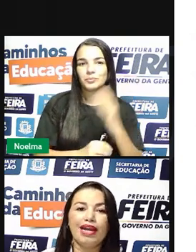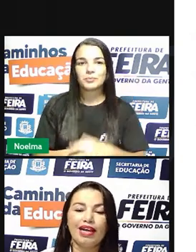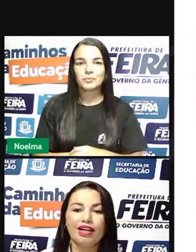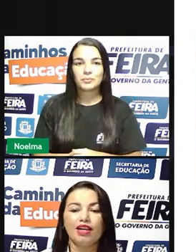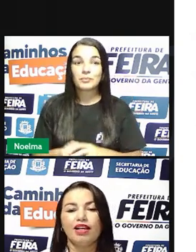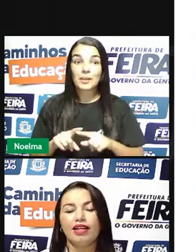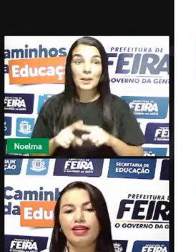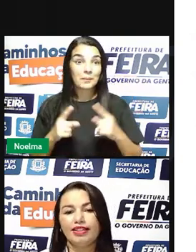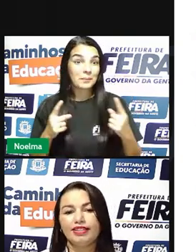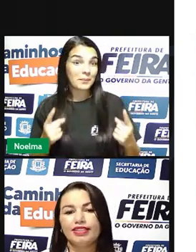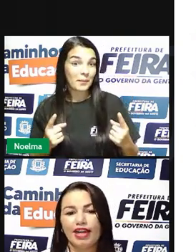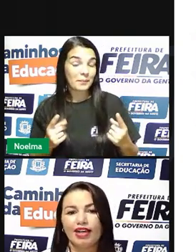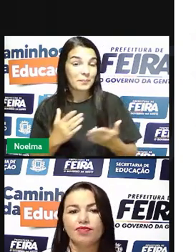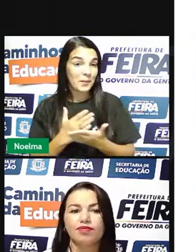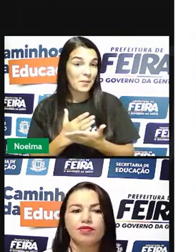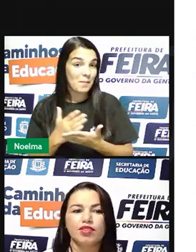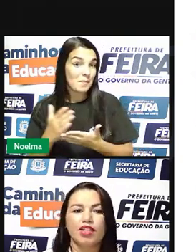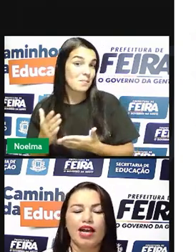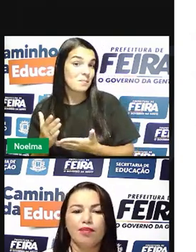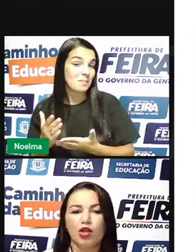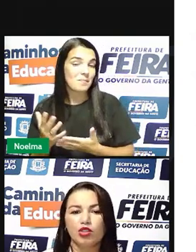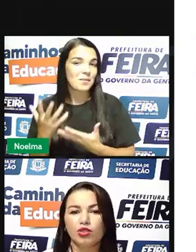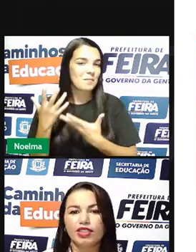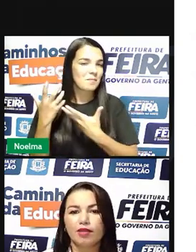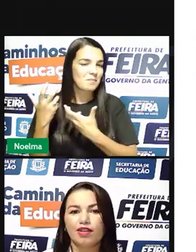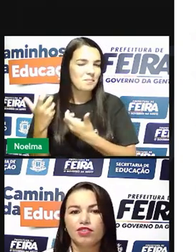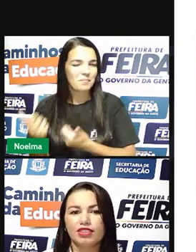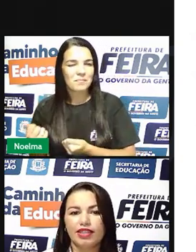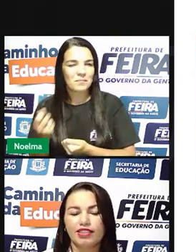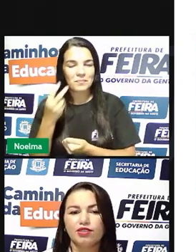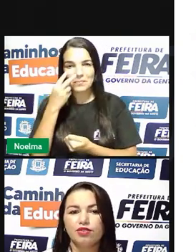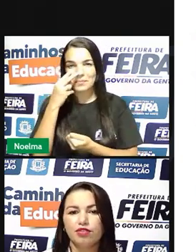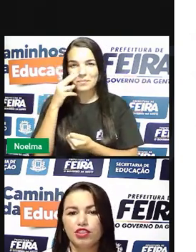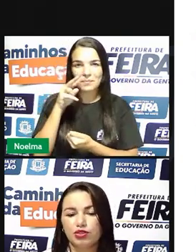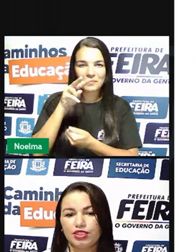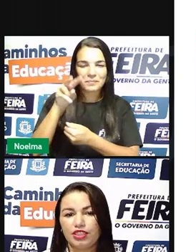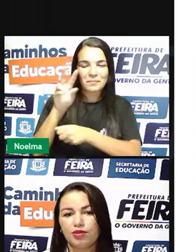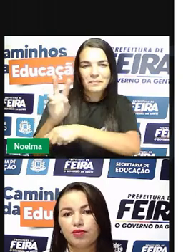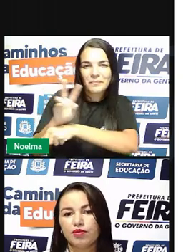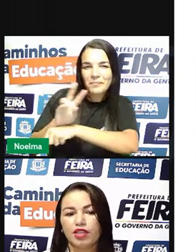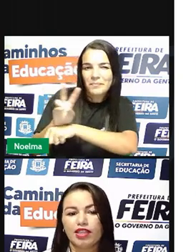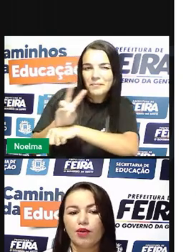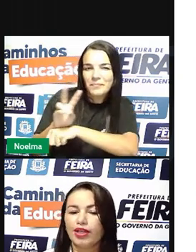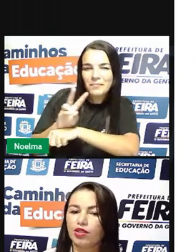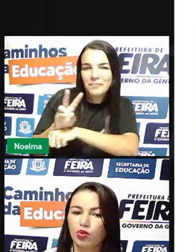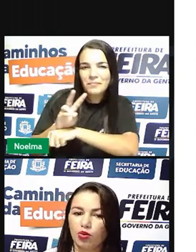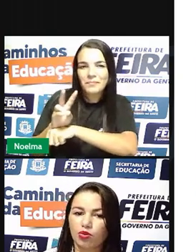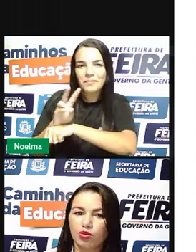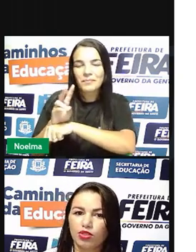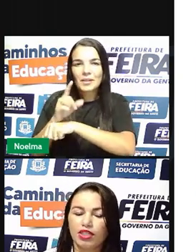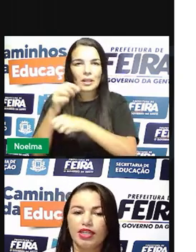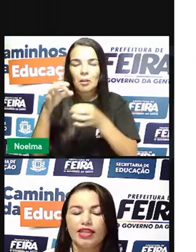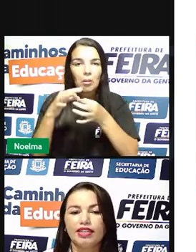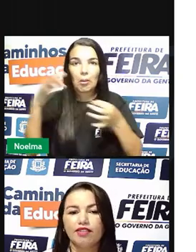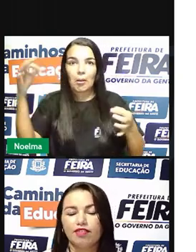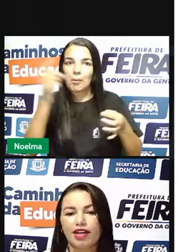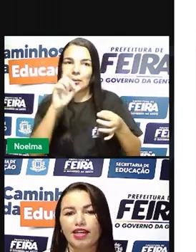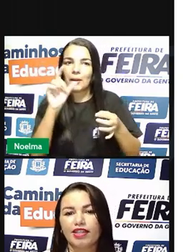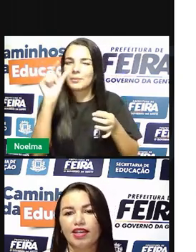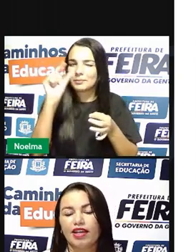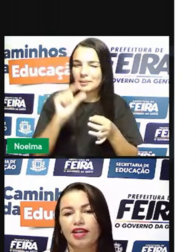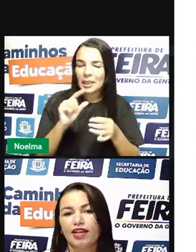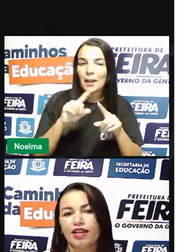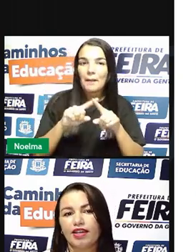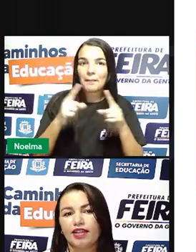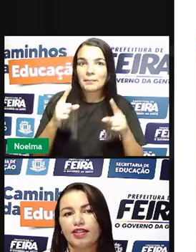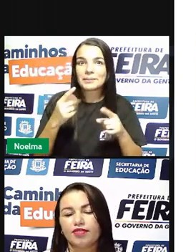E para iniciar, a Pró trouxe aqui para vocês um videozinho que não é tão longo e que